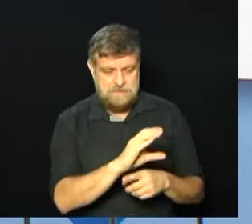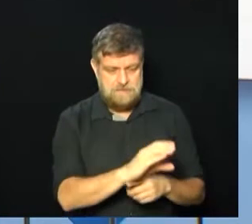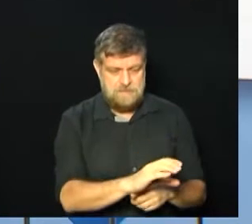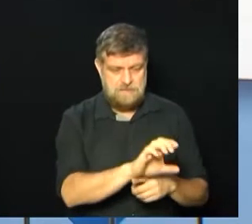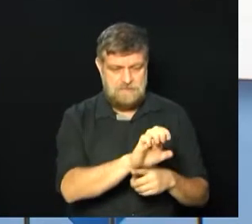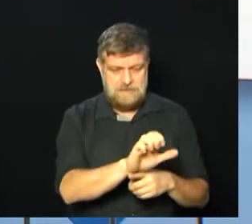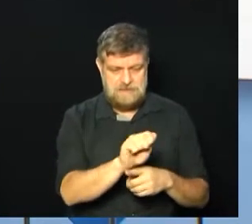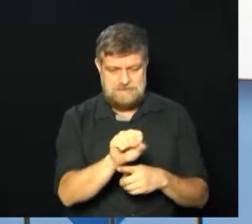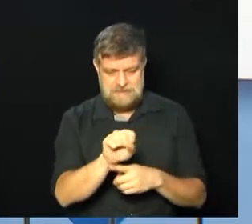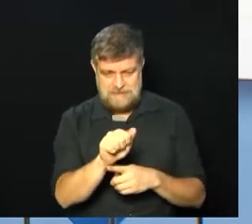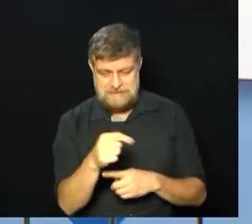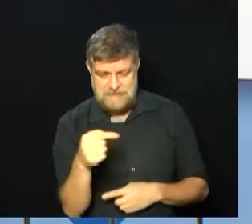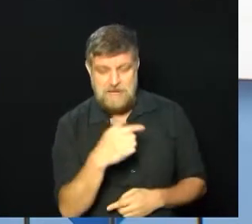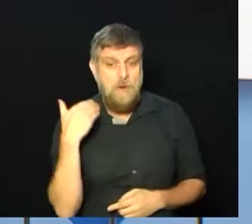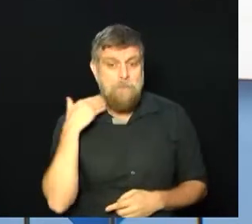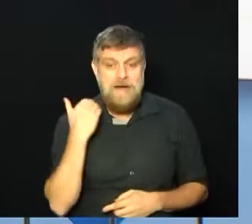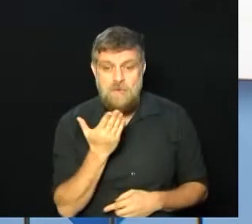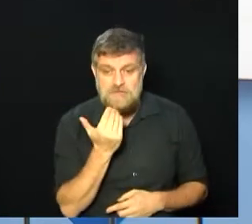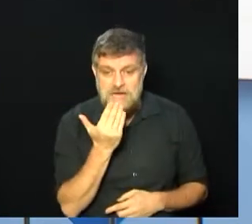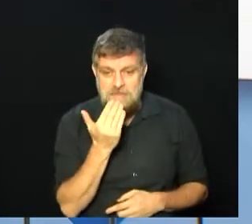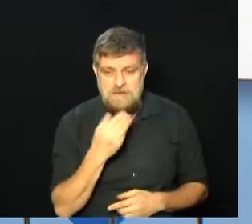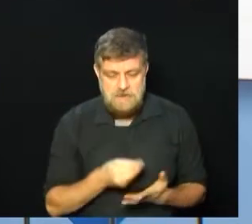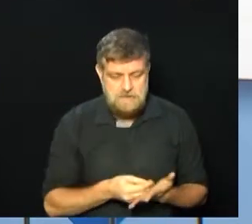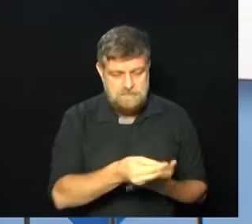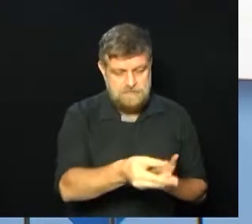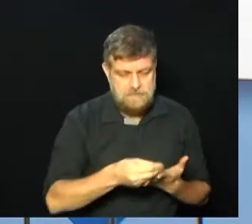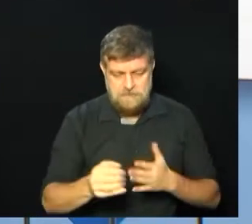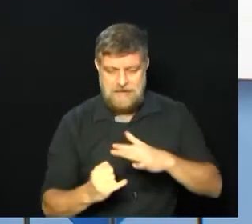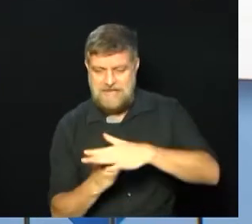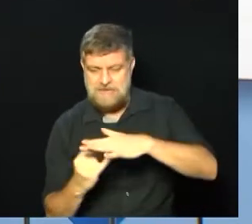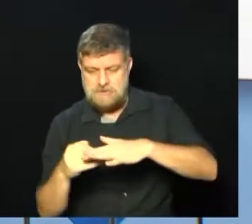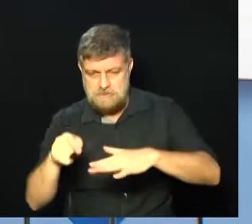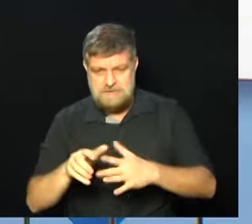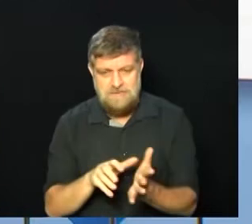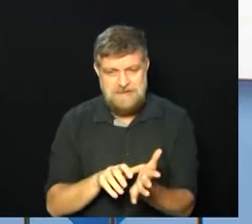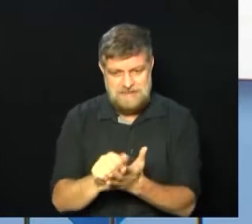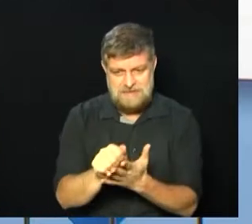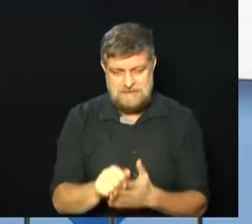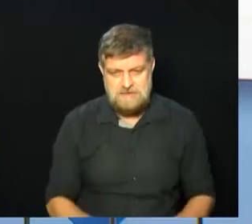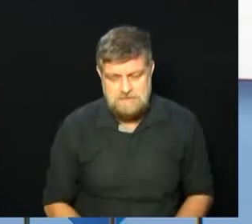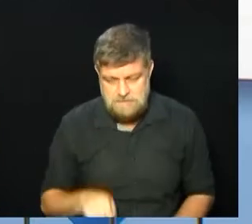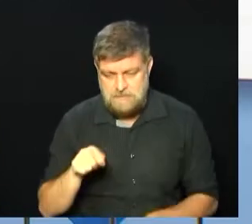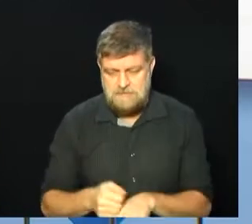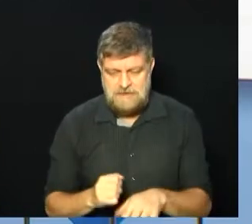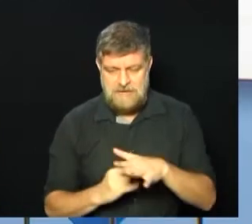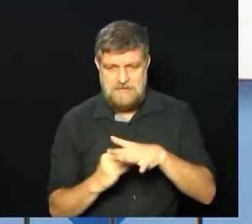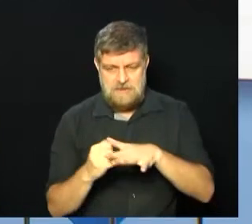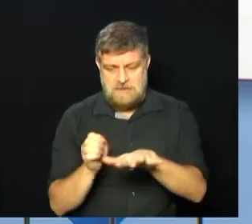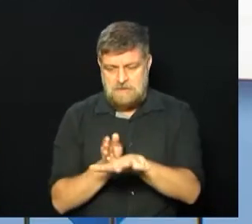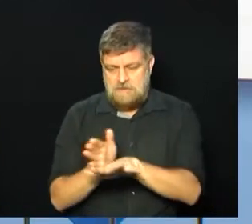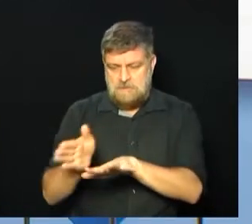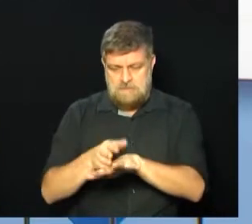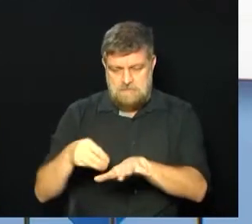e o banco de alimentos ele vai distribuir para instituições que são cadastradas essas instituições